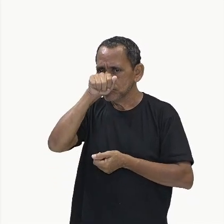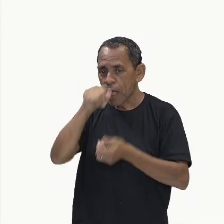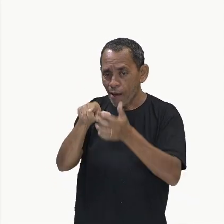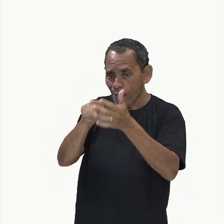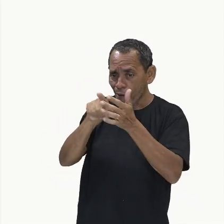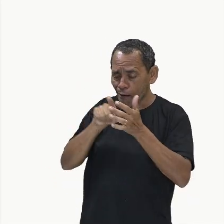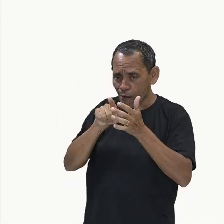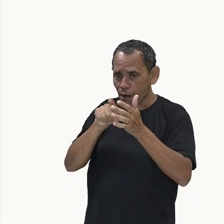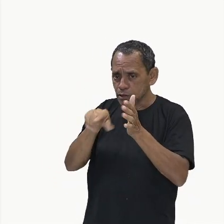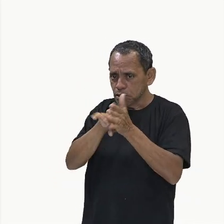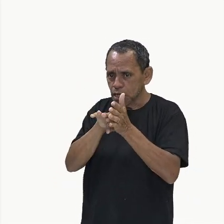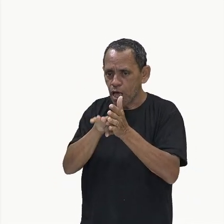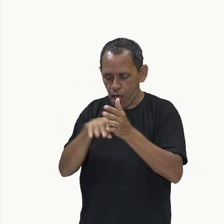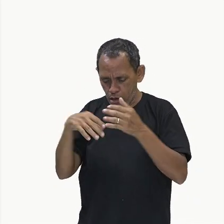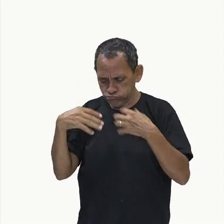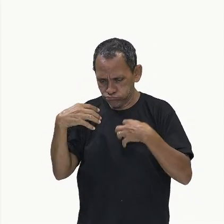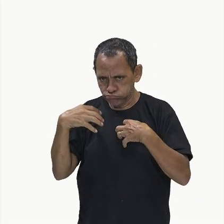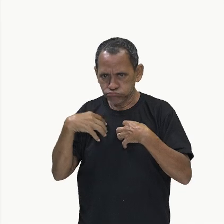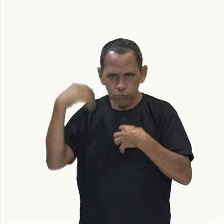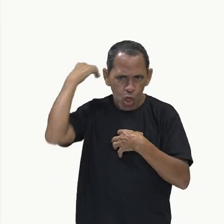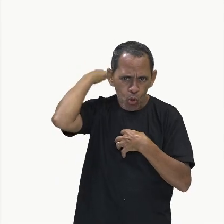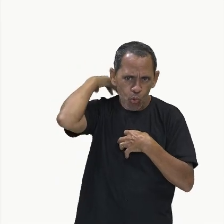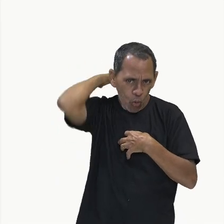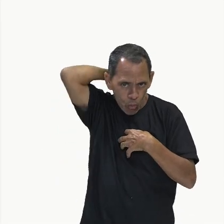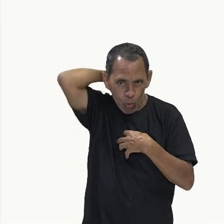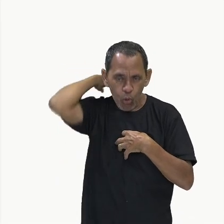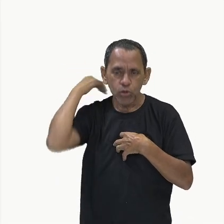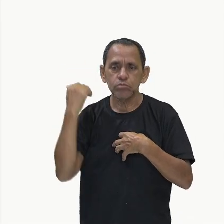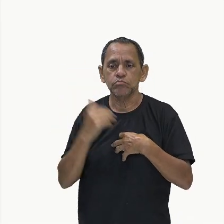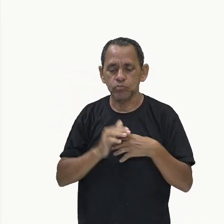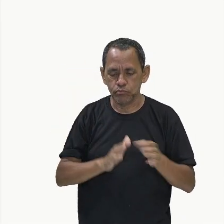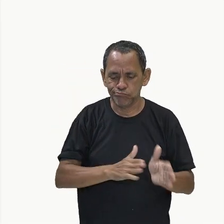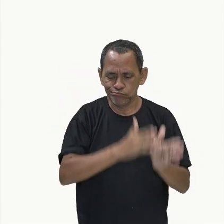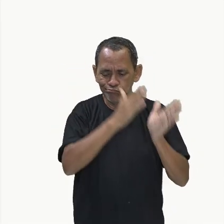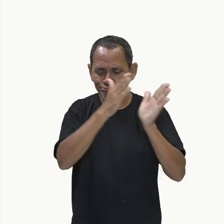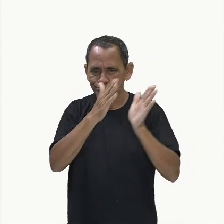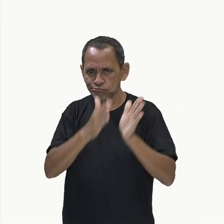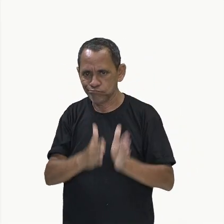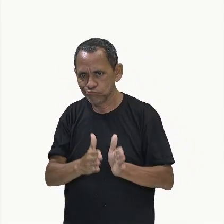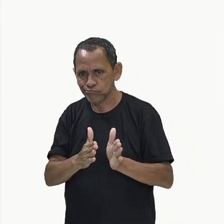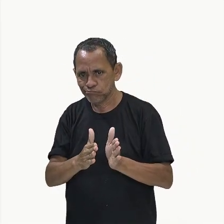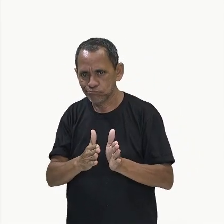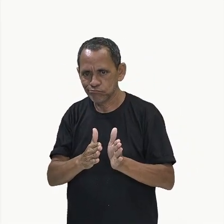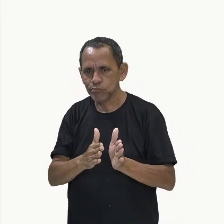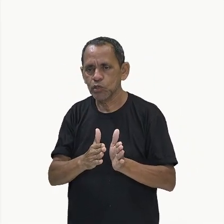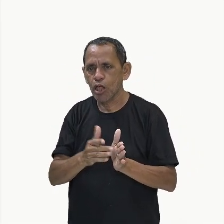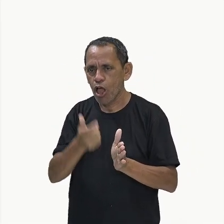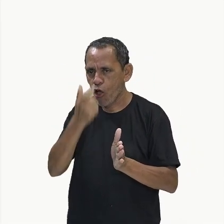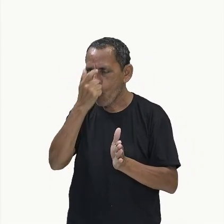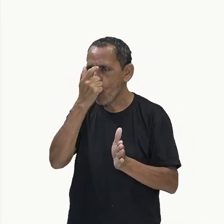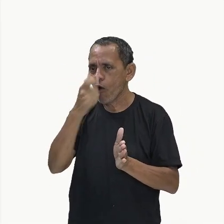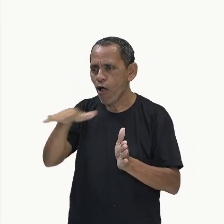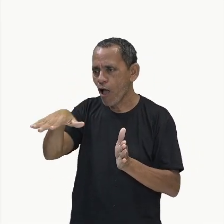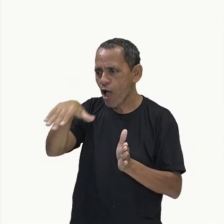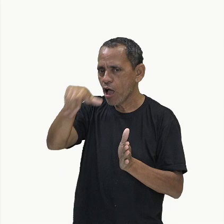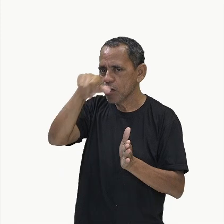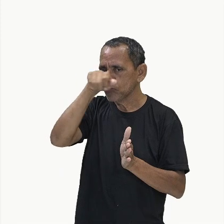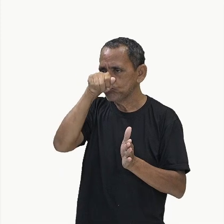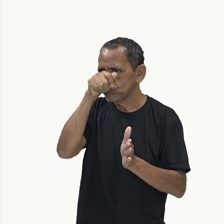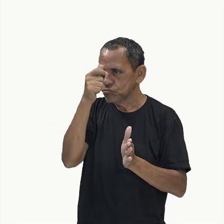Então, na sequência, nós vamos ter aí as vias aéreas inferiores. Essas vias